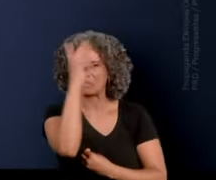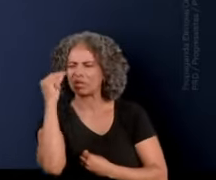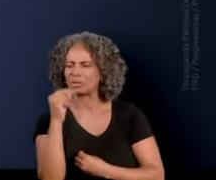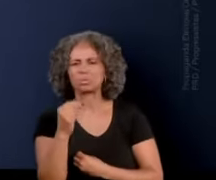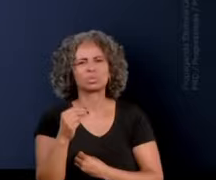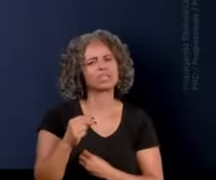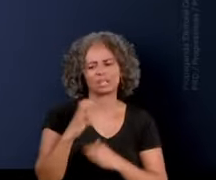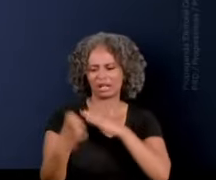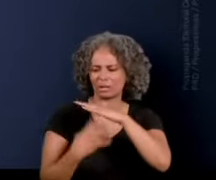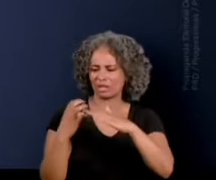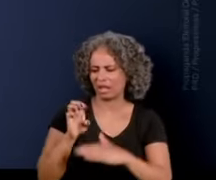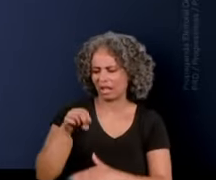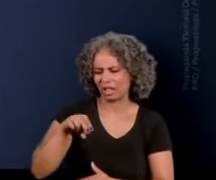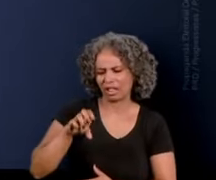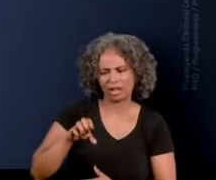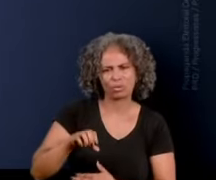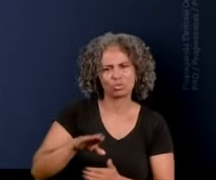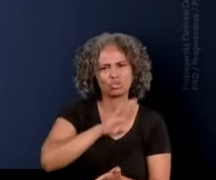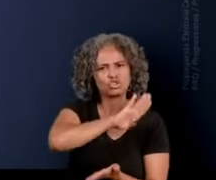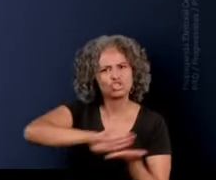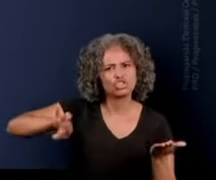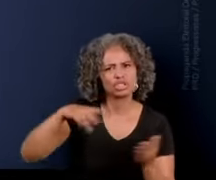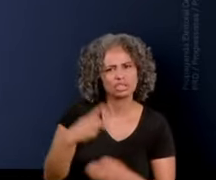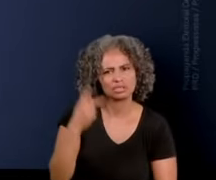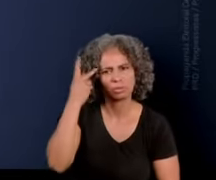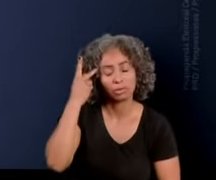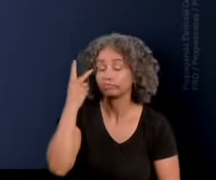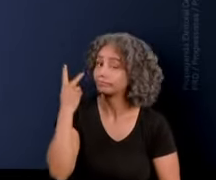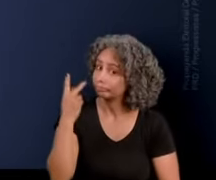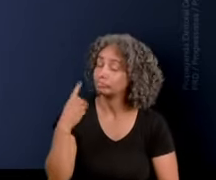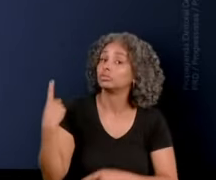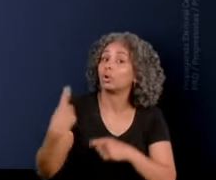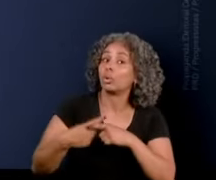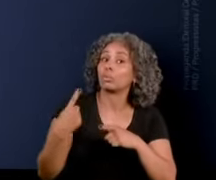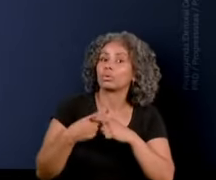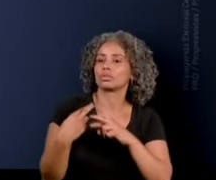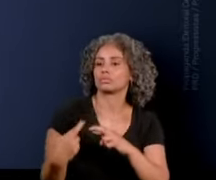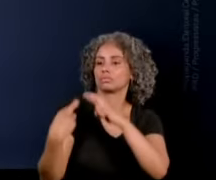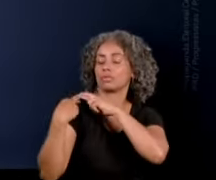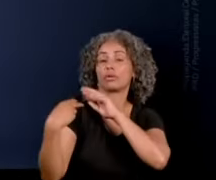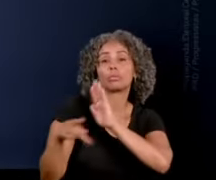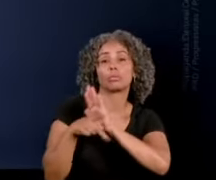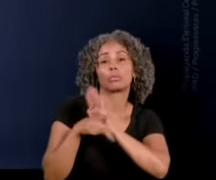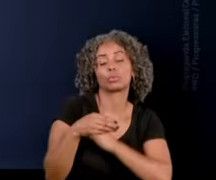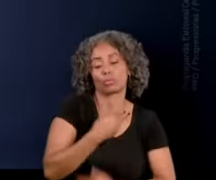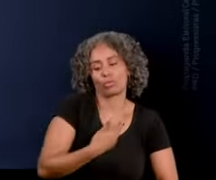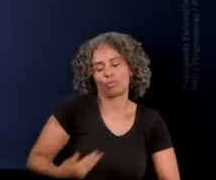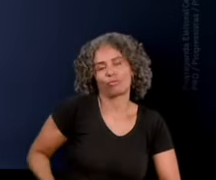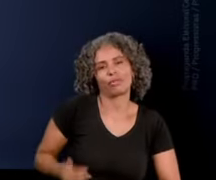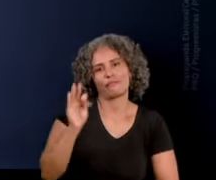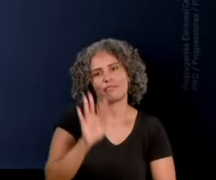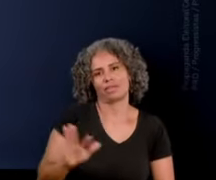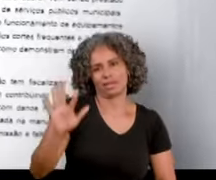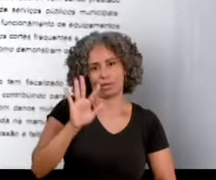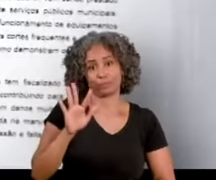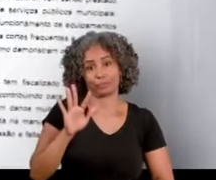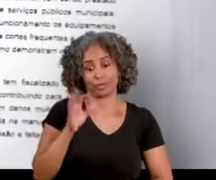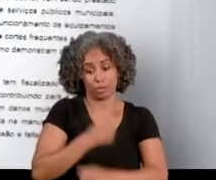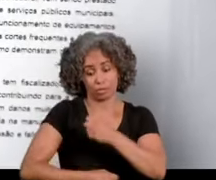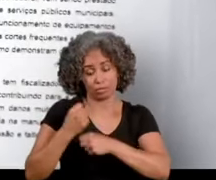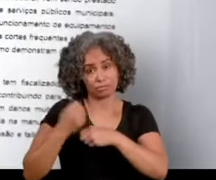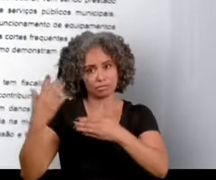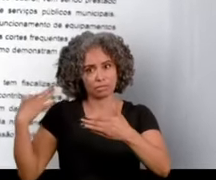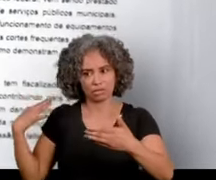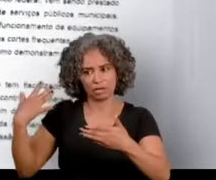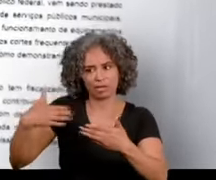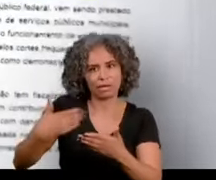Paulo? Porque quem contrata e fiscaliza as concessões de energia é o governo federal. E desde o ano passado, o prefeito Ricardo